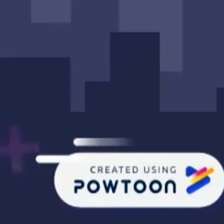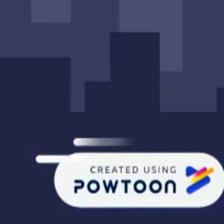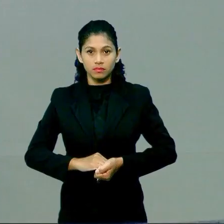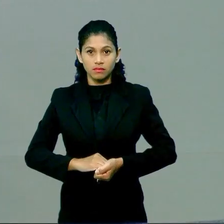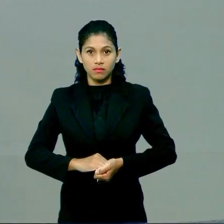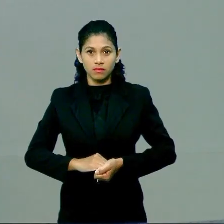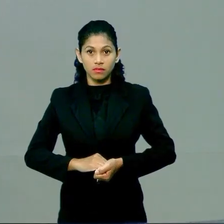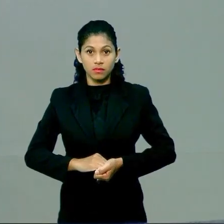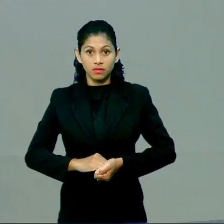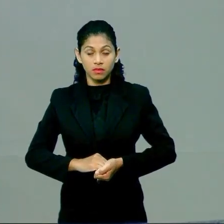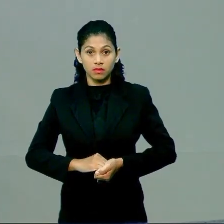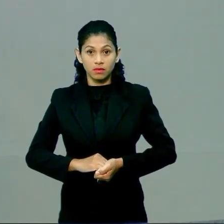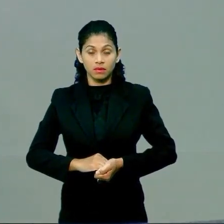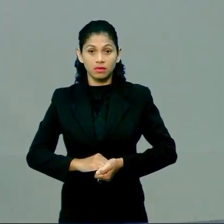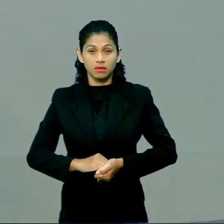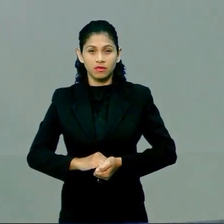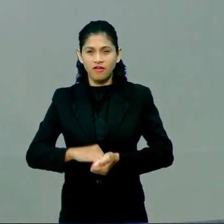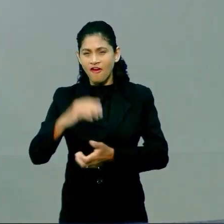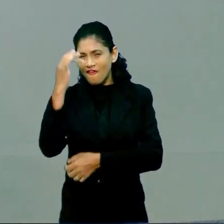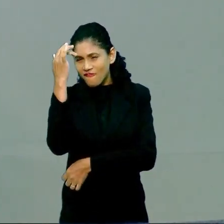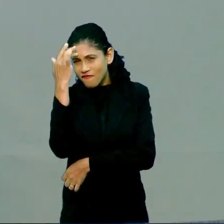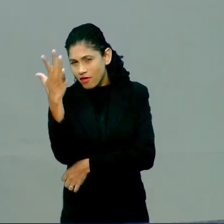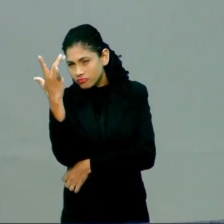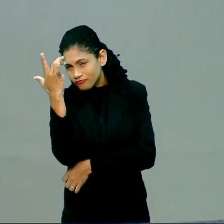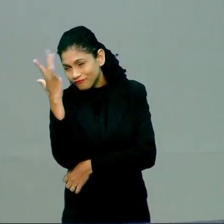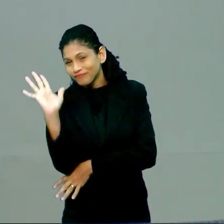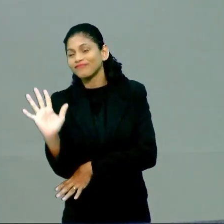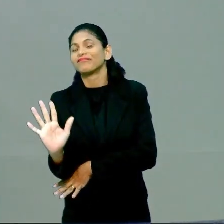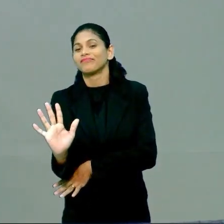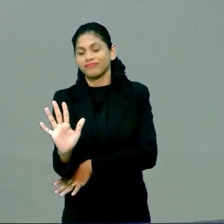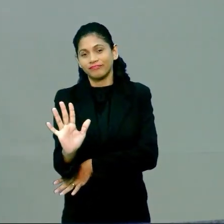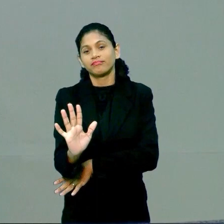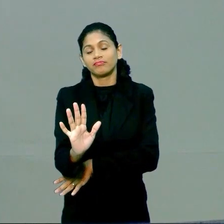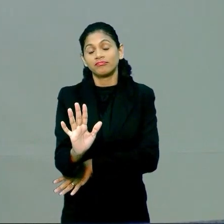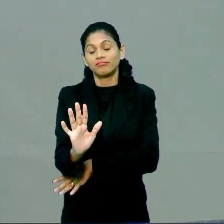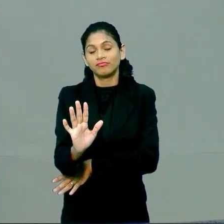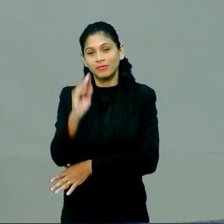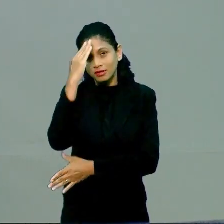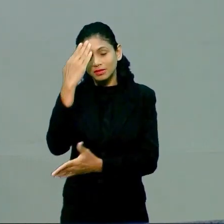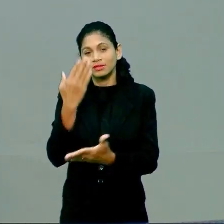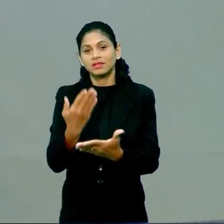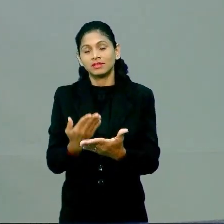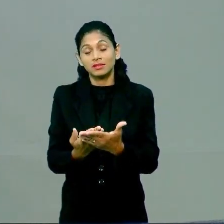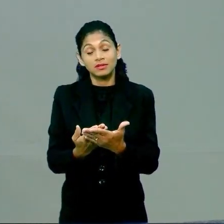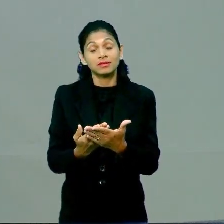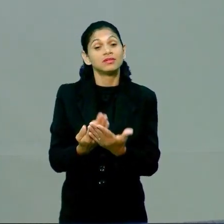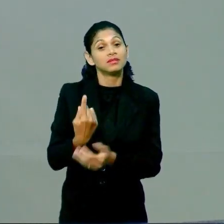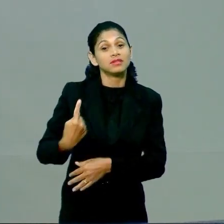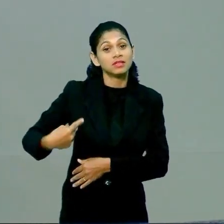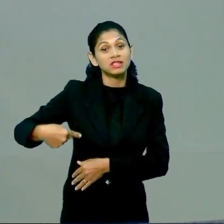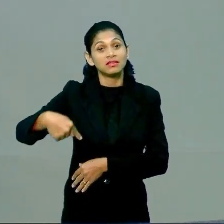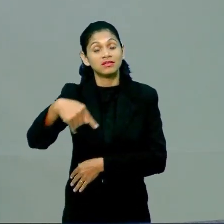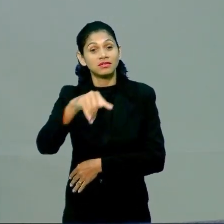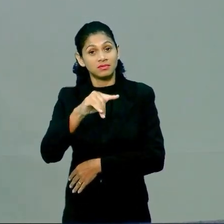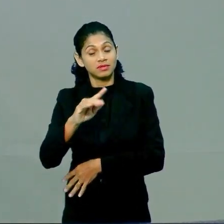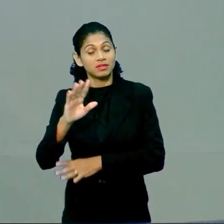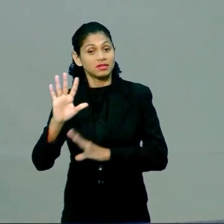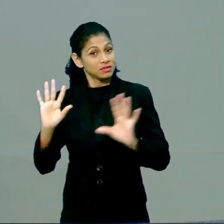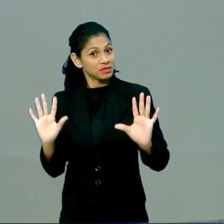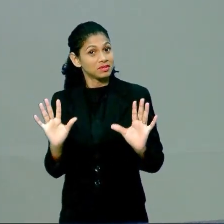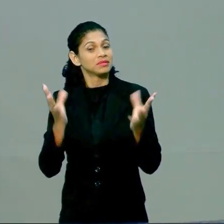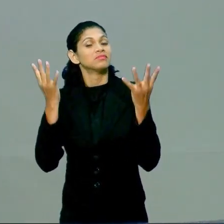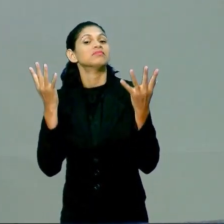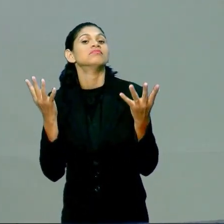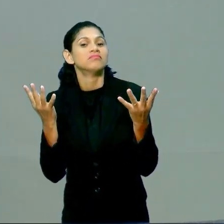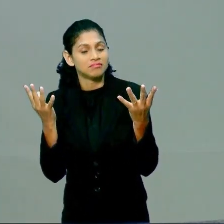pronto façil eu faço eu façil né galera tenho certeza que vocês se divertiram aí né com as atividades que muit das